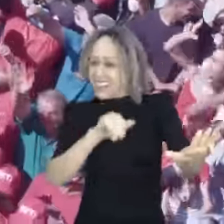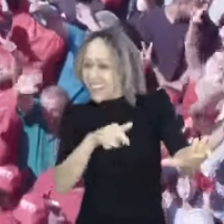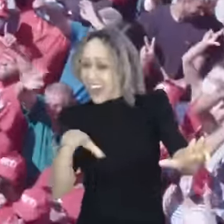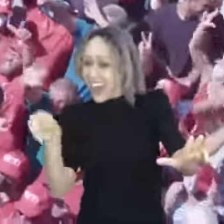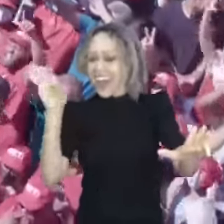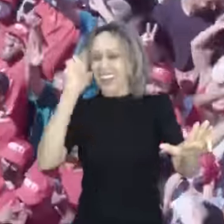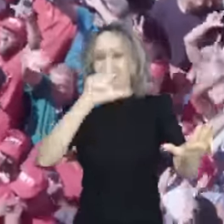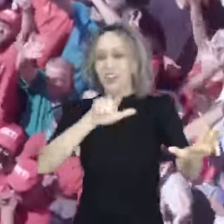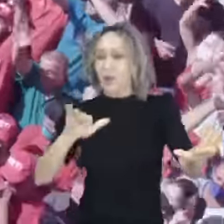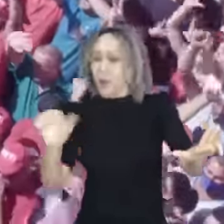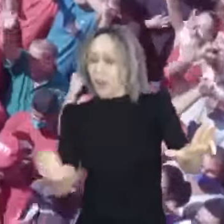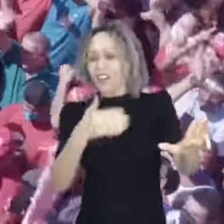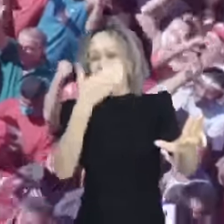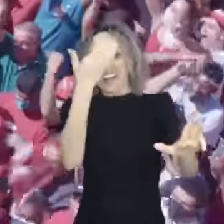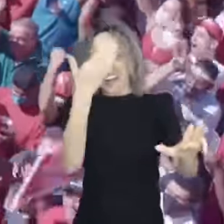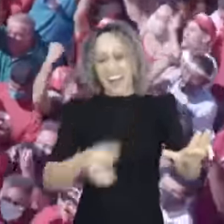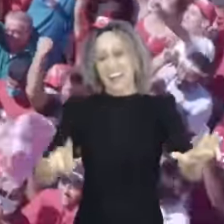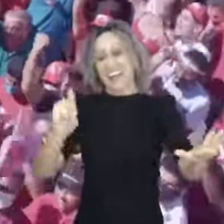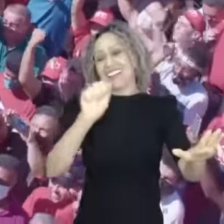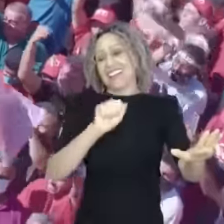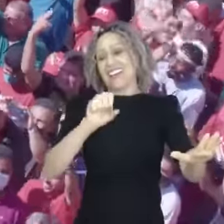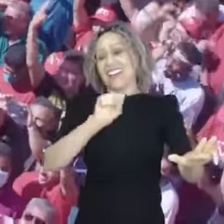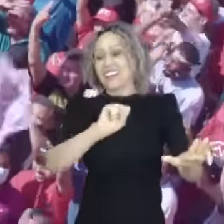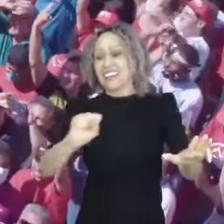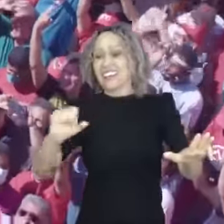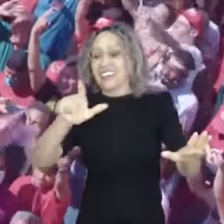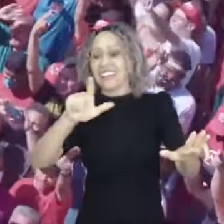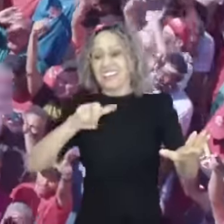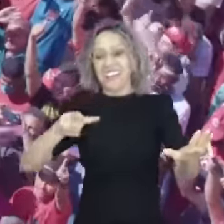Que bom te receber aqui!